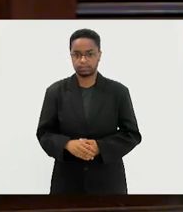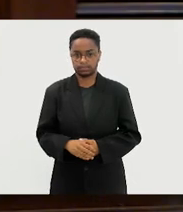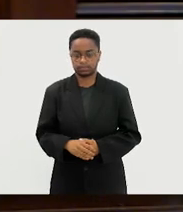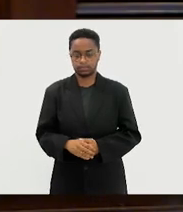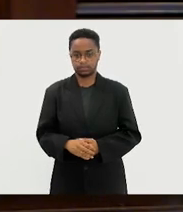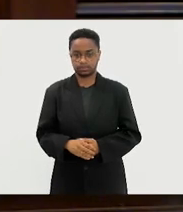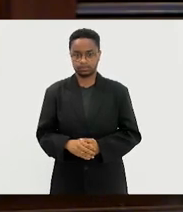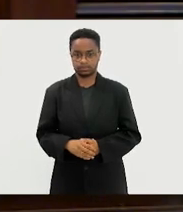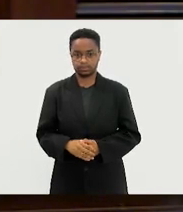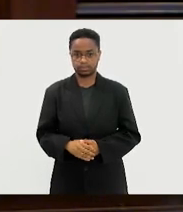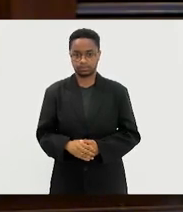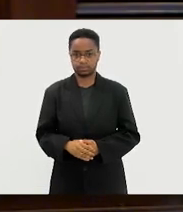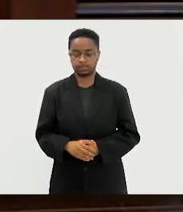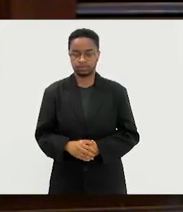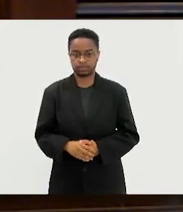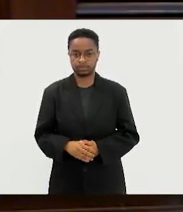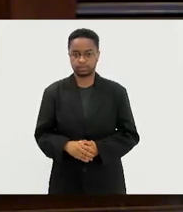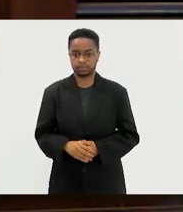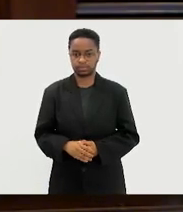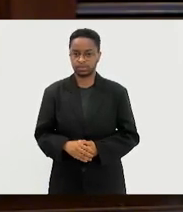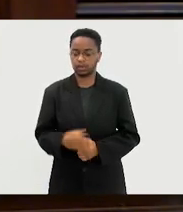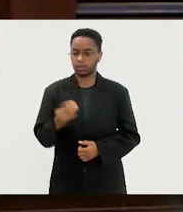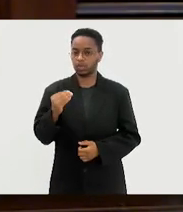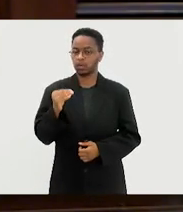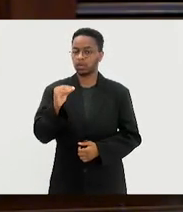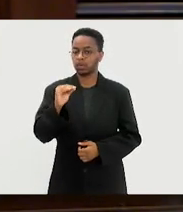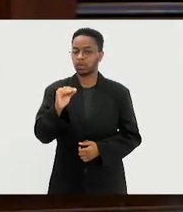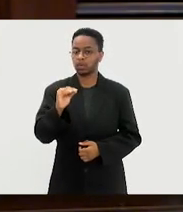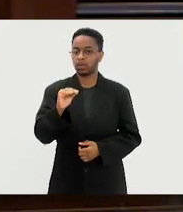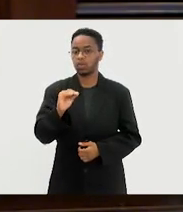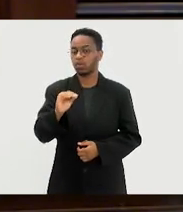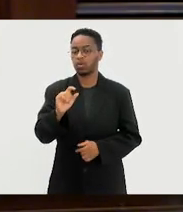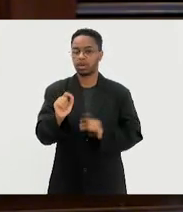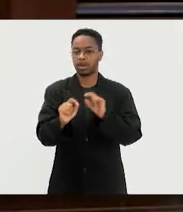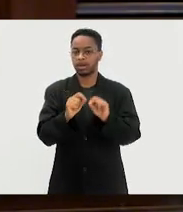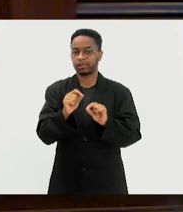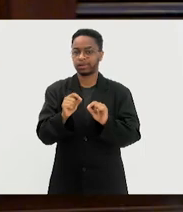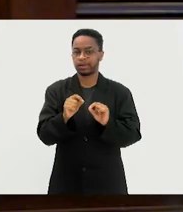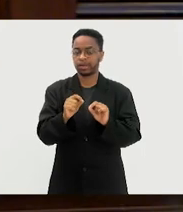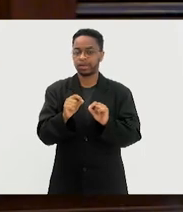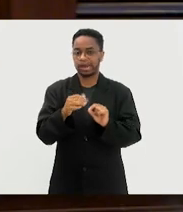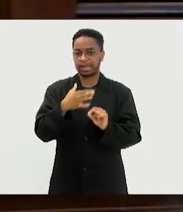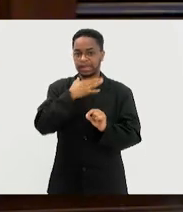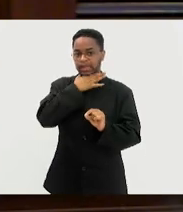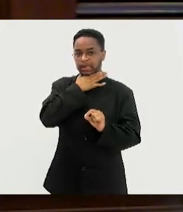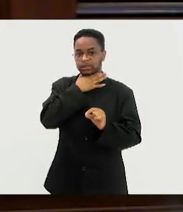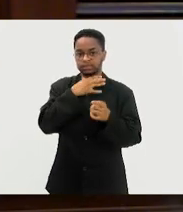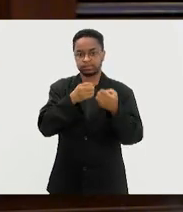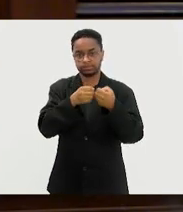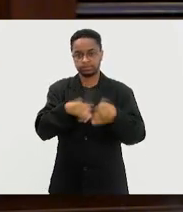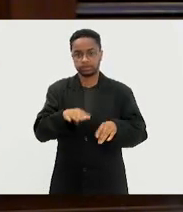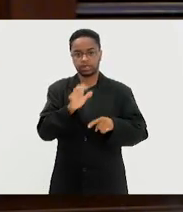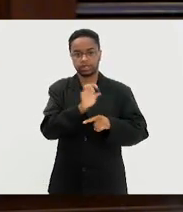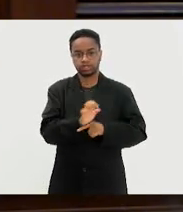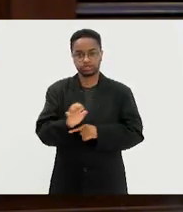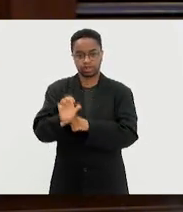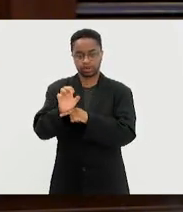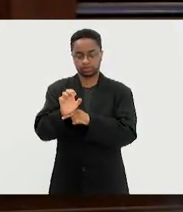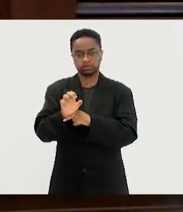colocaram um garrote vil no pescoço dos estados. Estado do Rio de